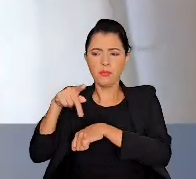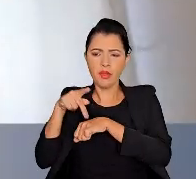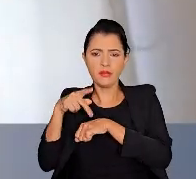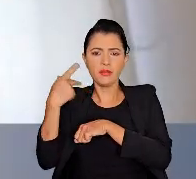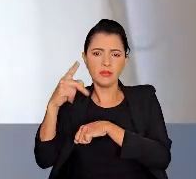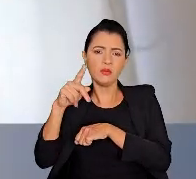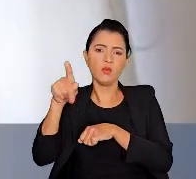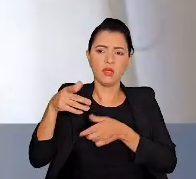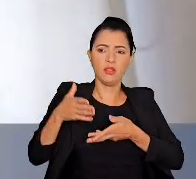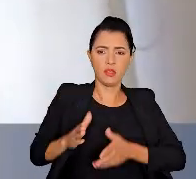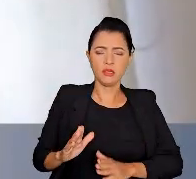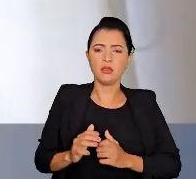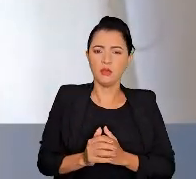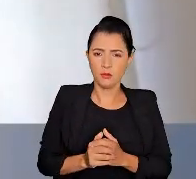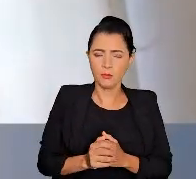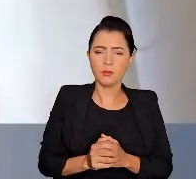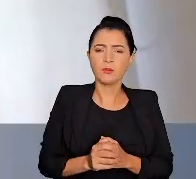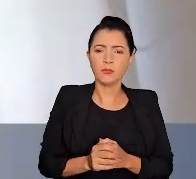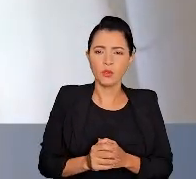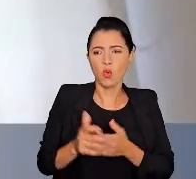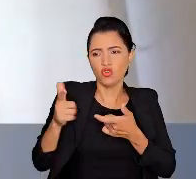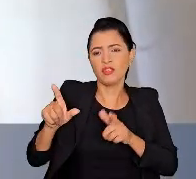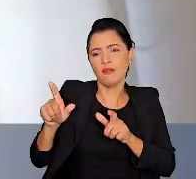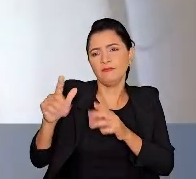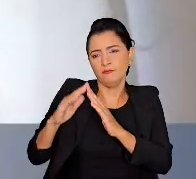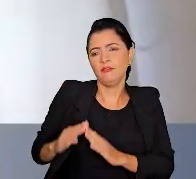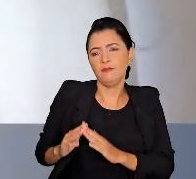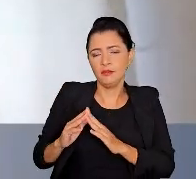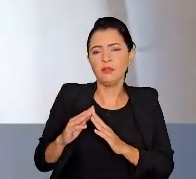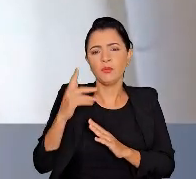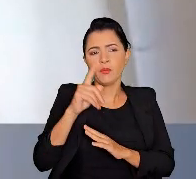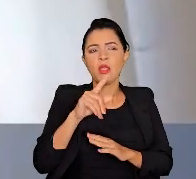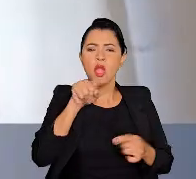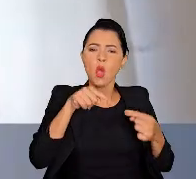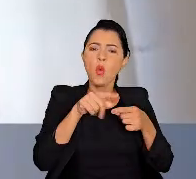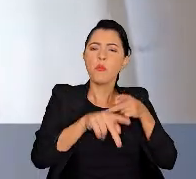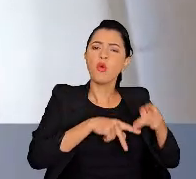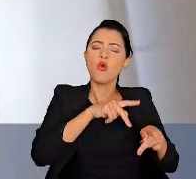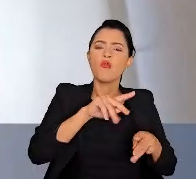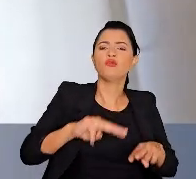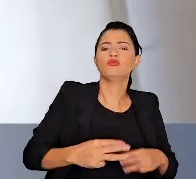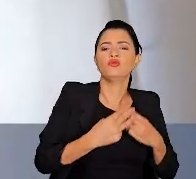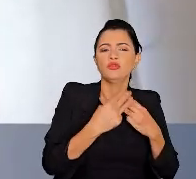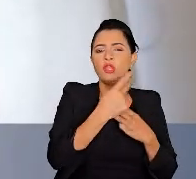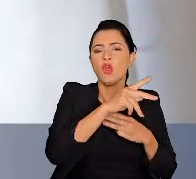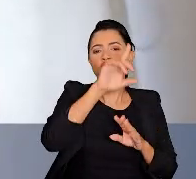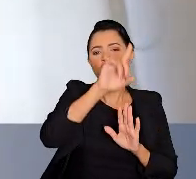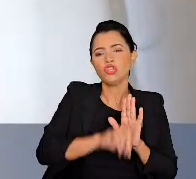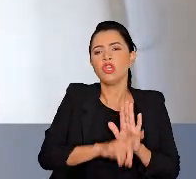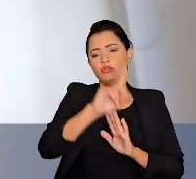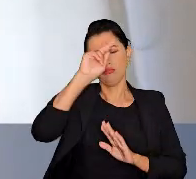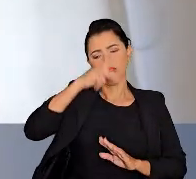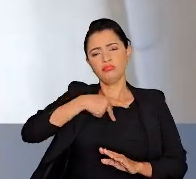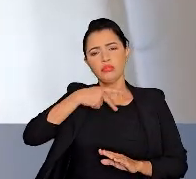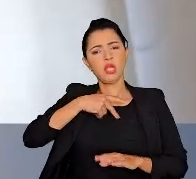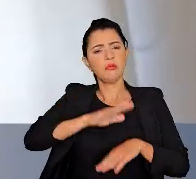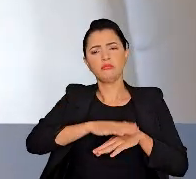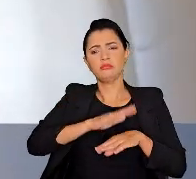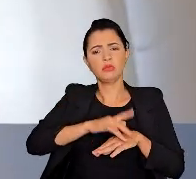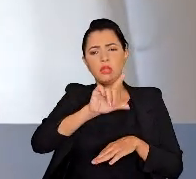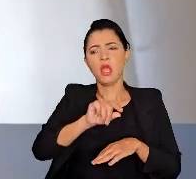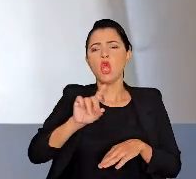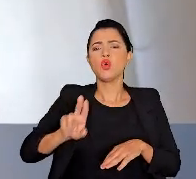cidadãos. Negar ao povo judeu o seu direito à autodeterminação. Usar símbolos